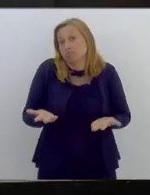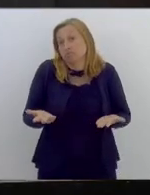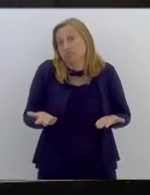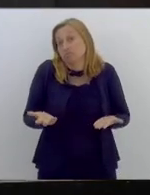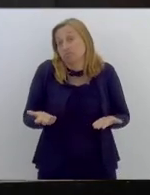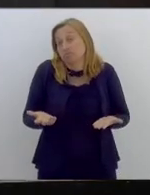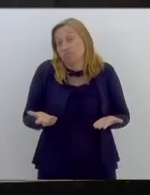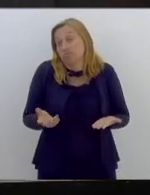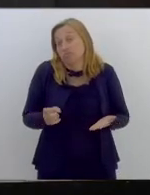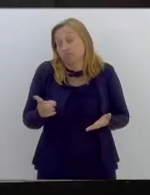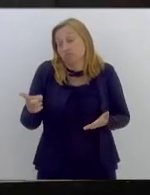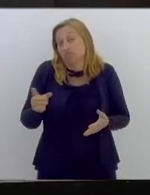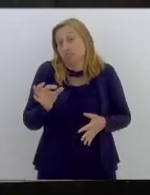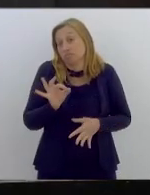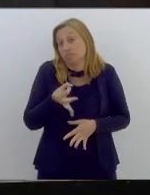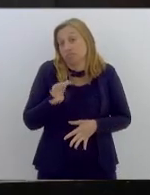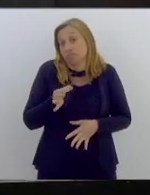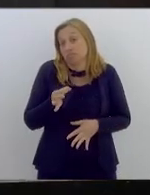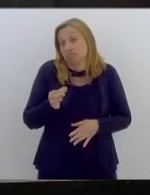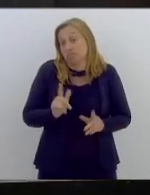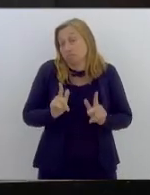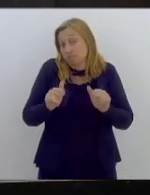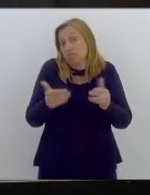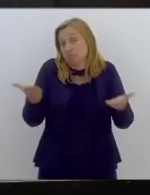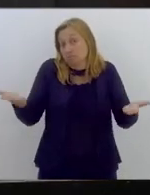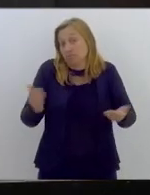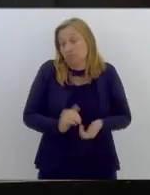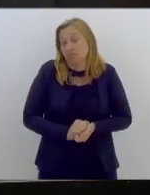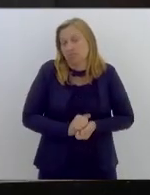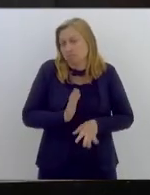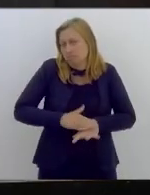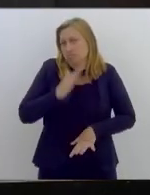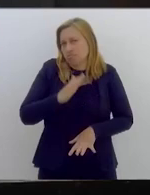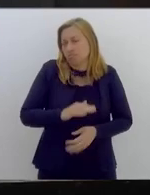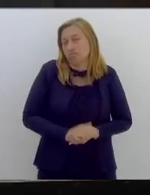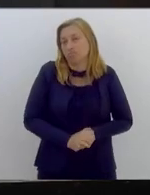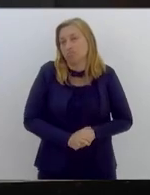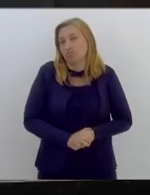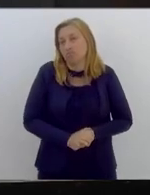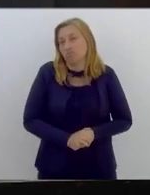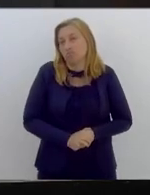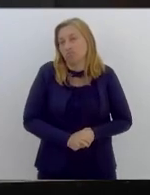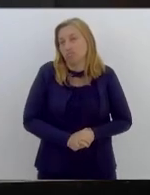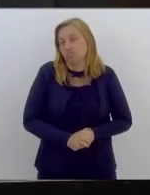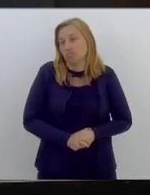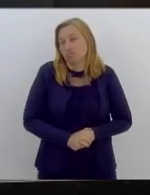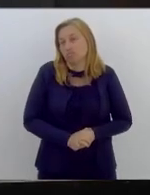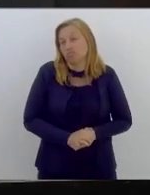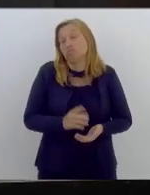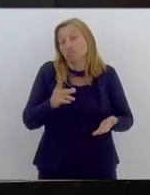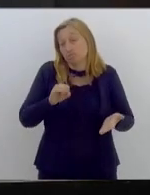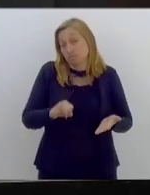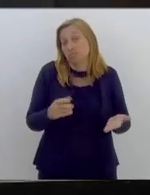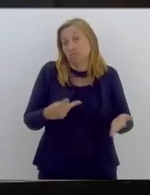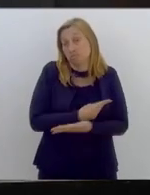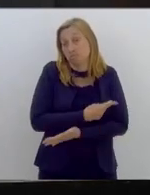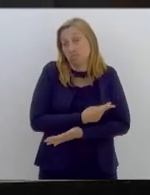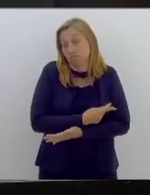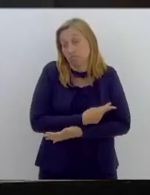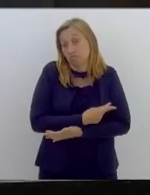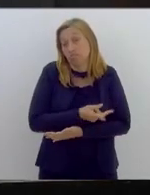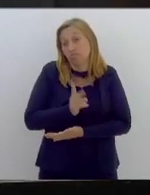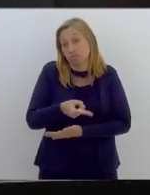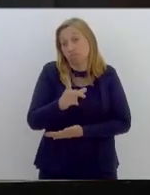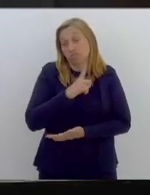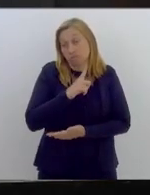5,9%. Esse tem que ser o pleito. E ainda mais, colocar um dispositivo, caso isso aconteça, sempre